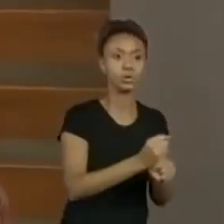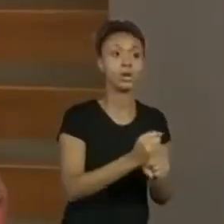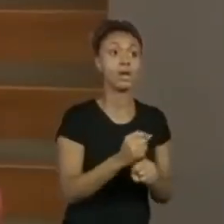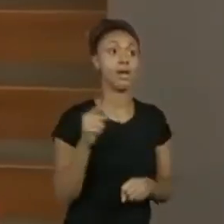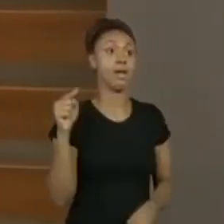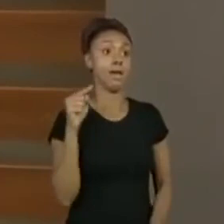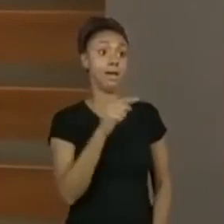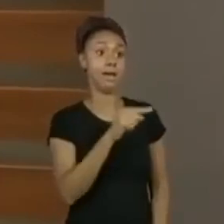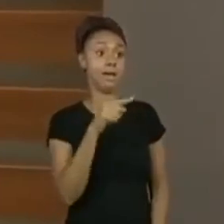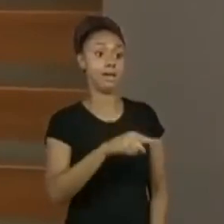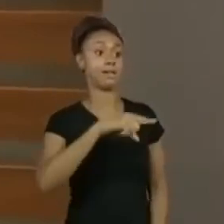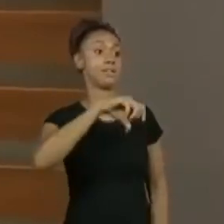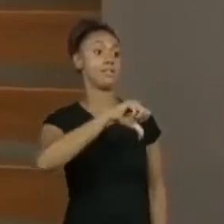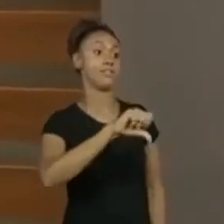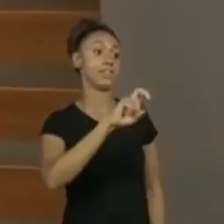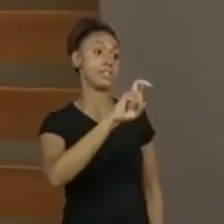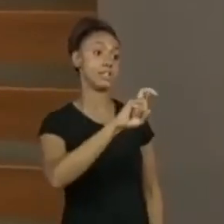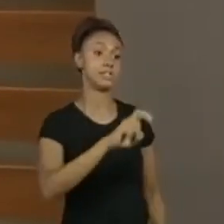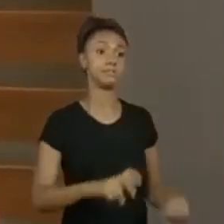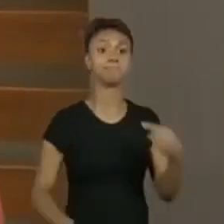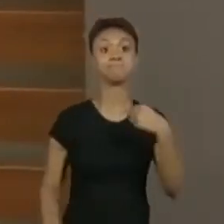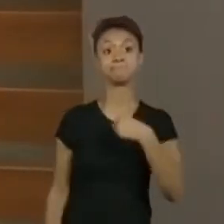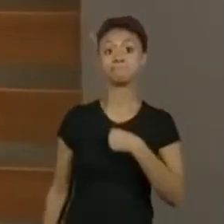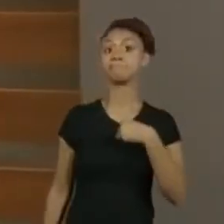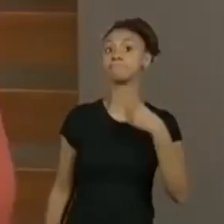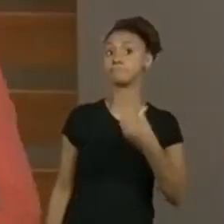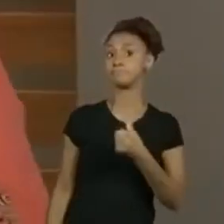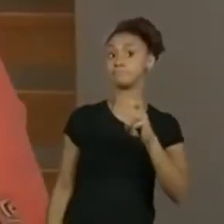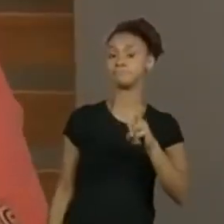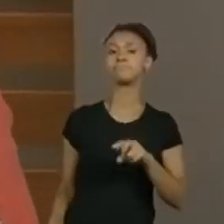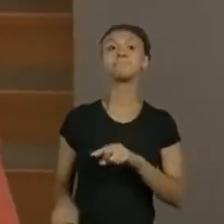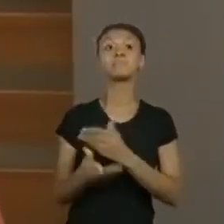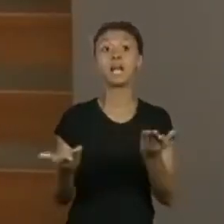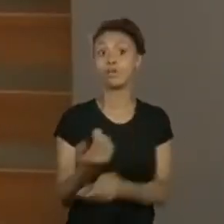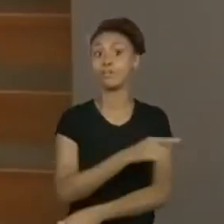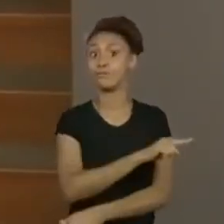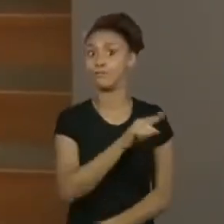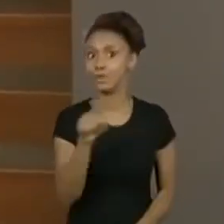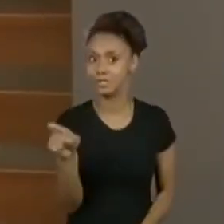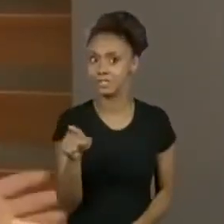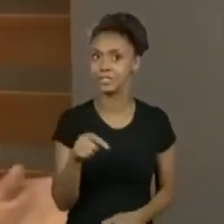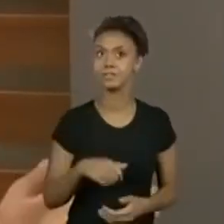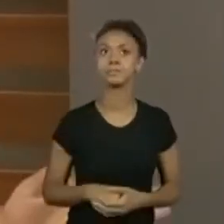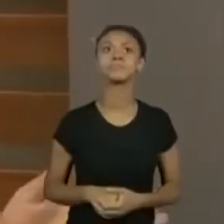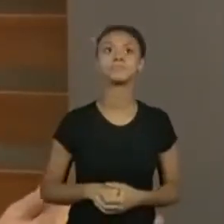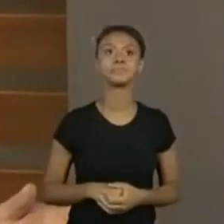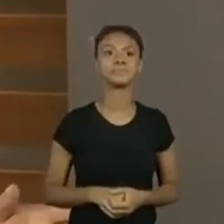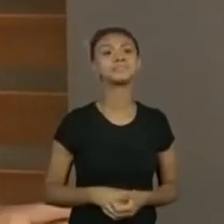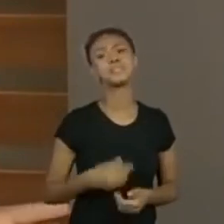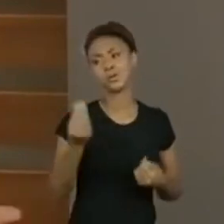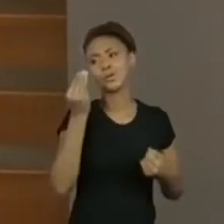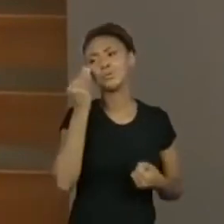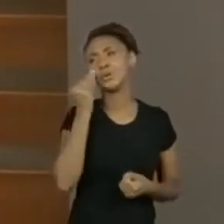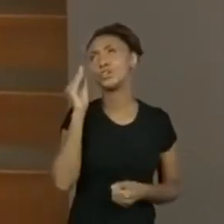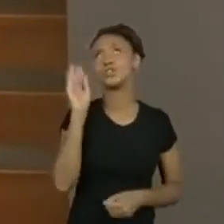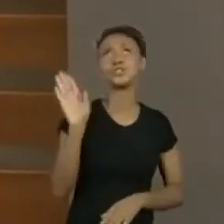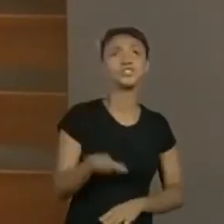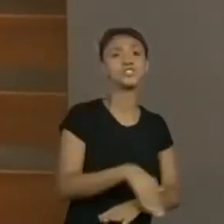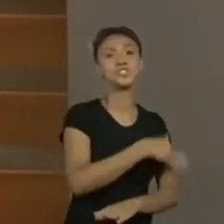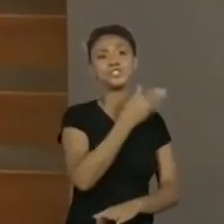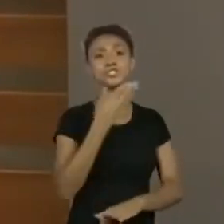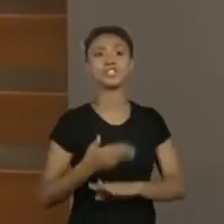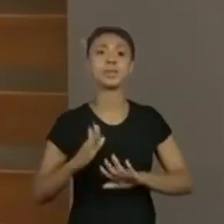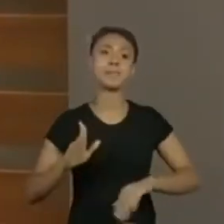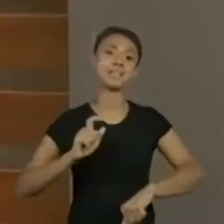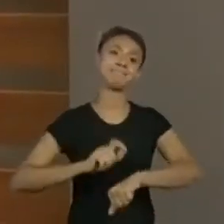a 65. Agora é com vocês. A gente passaria aqui a tarde inteira brincando. Sim. Só que o tempo